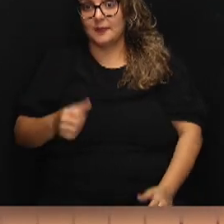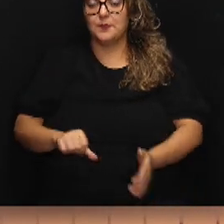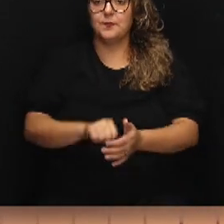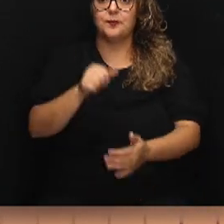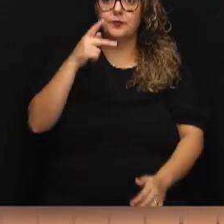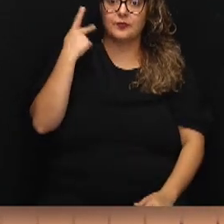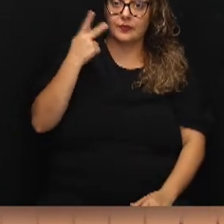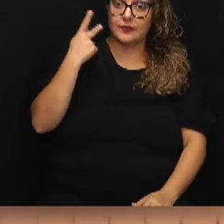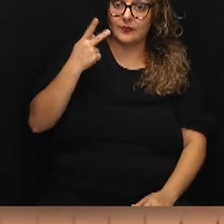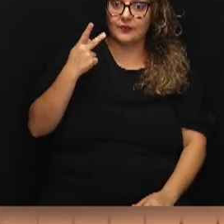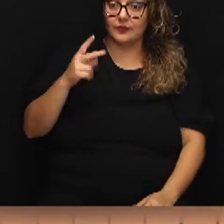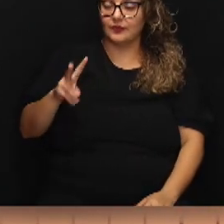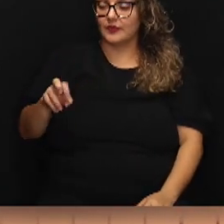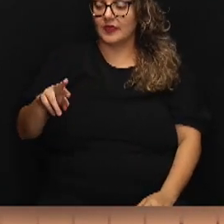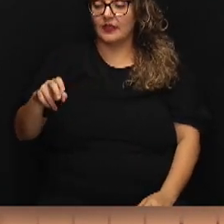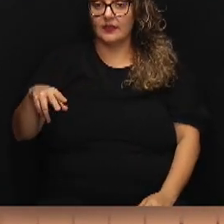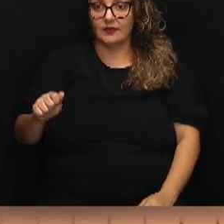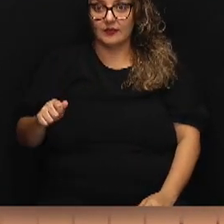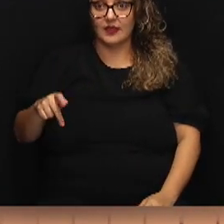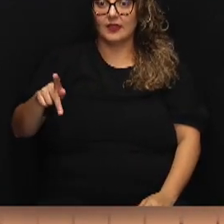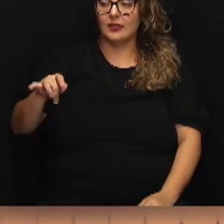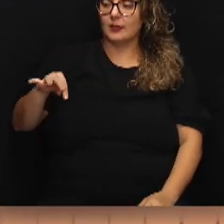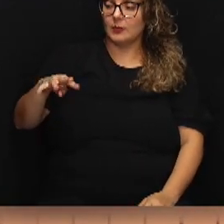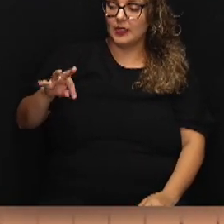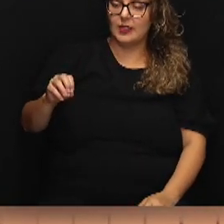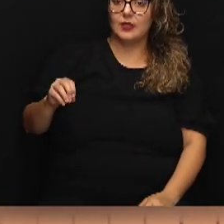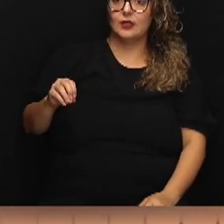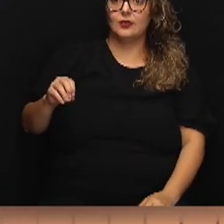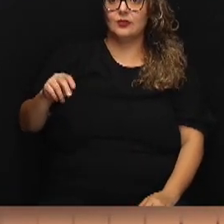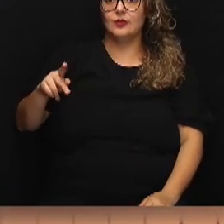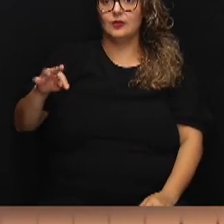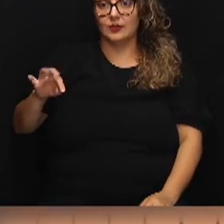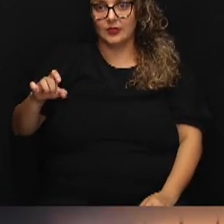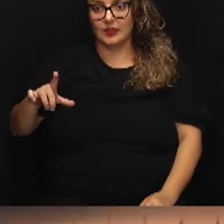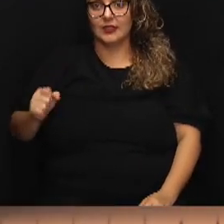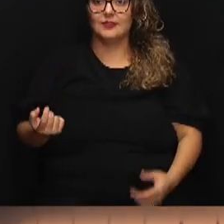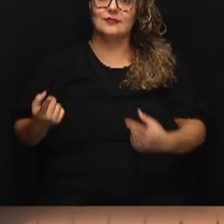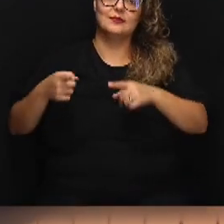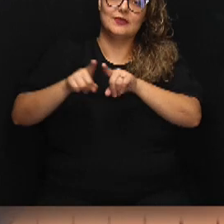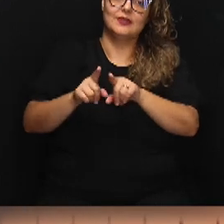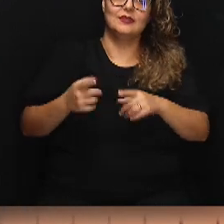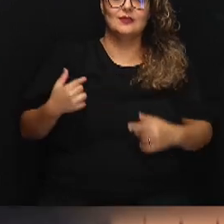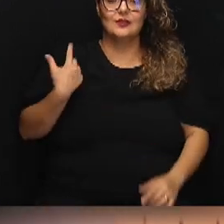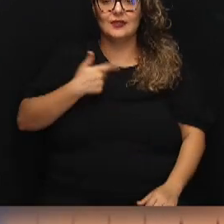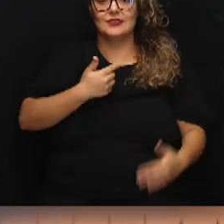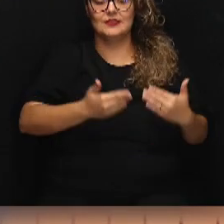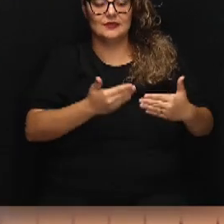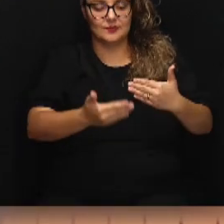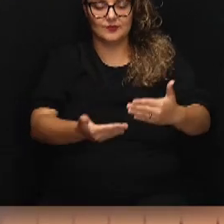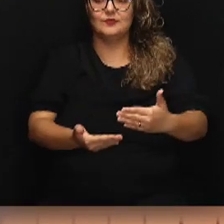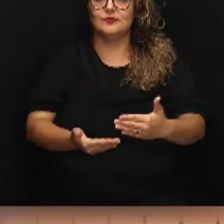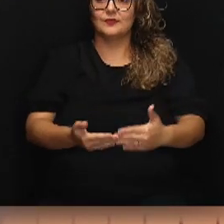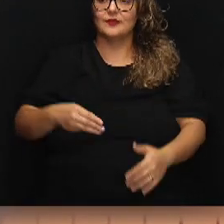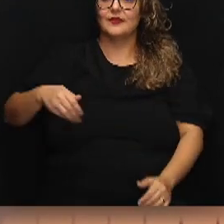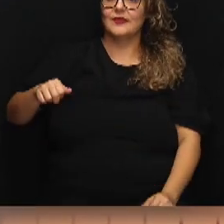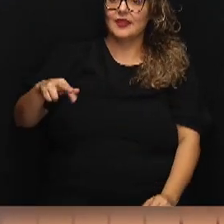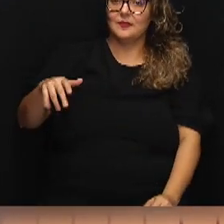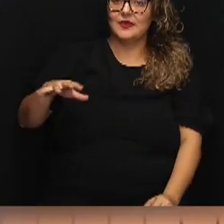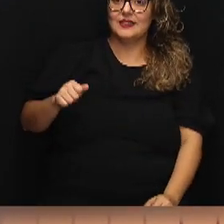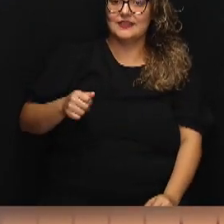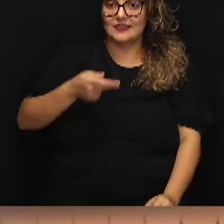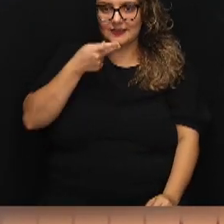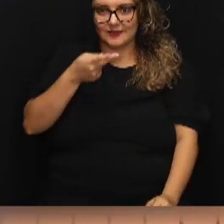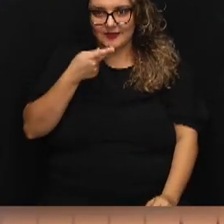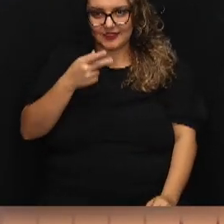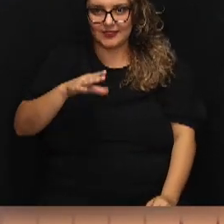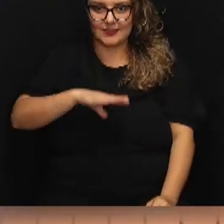cidade, Vera Pinto Teles, uma camarada e companheira nossa, e depois de toda essa trajetória que a Marcinha tão bem aqui falou,